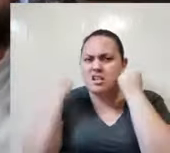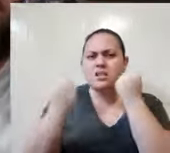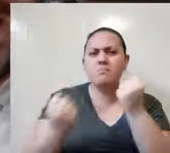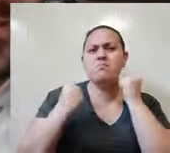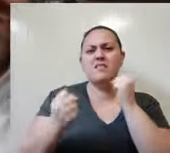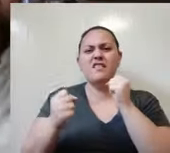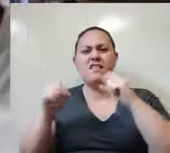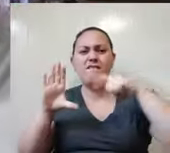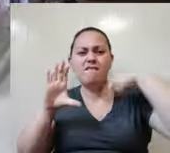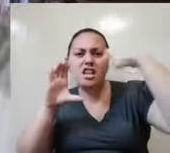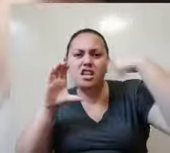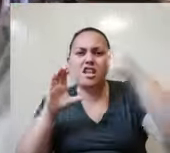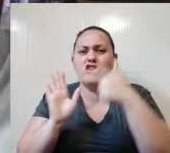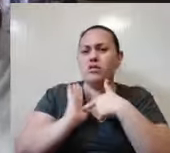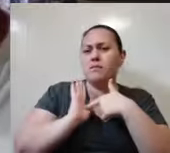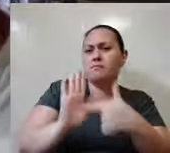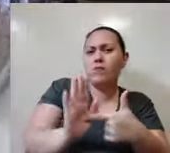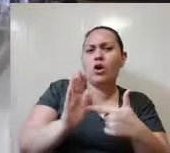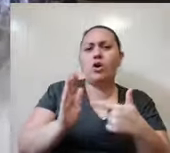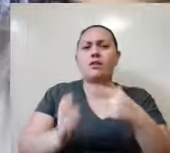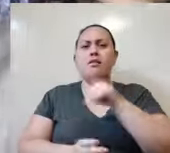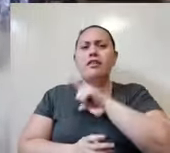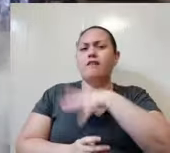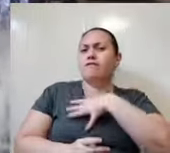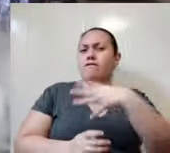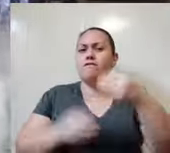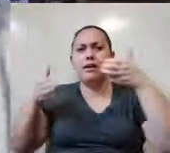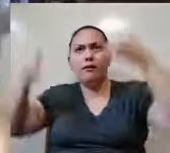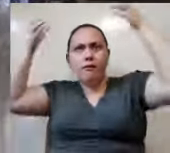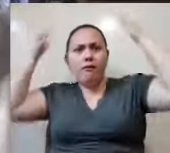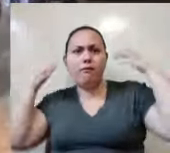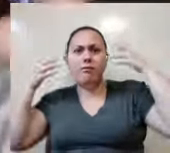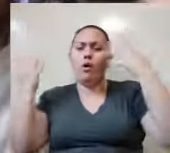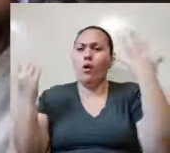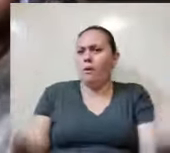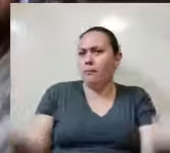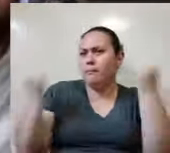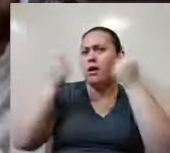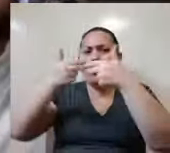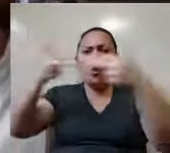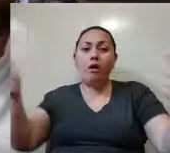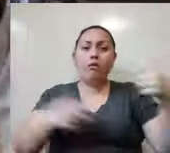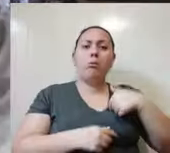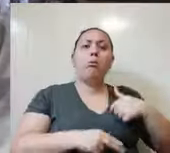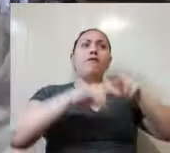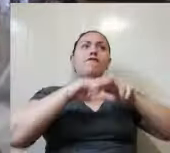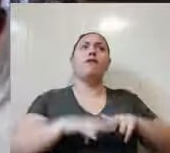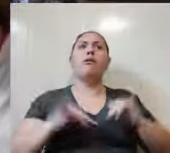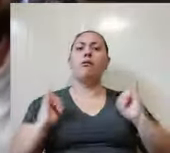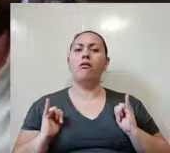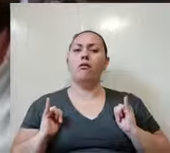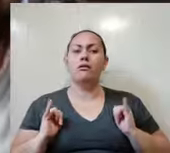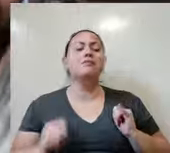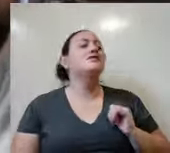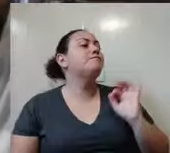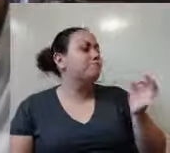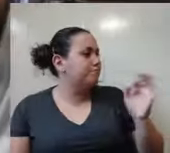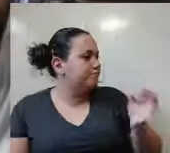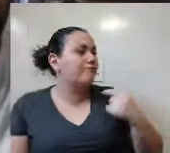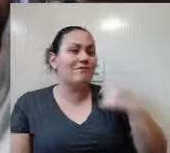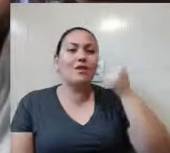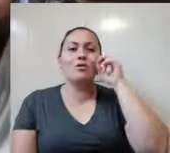levantando peso e usando os filhos como peso para fazer bíceps, alguma coisa assim. Não, e eu tô aqui. Que dizem assim, fulano